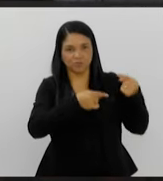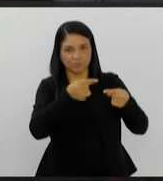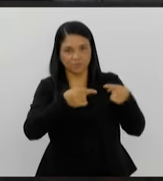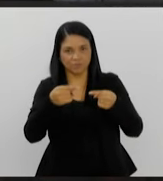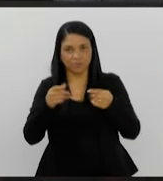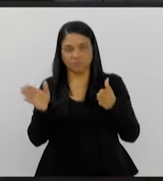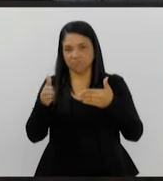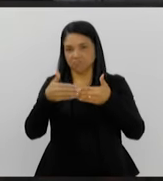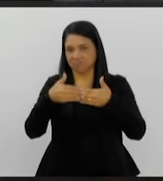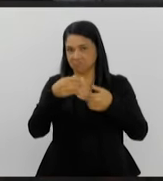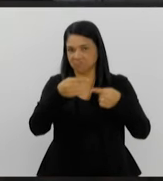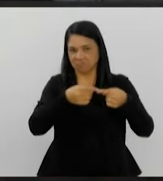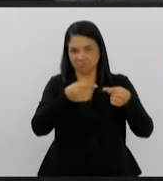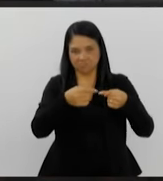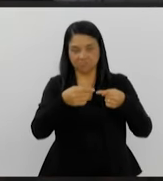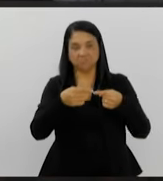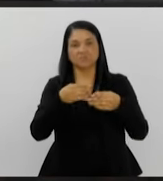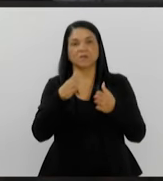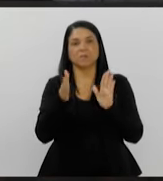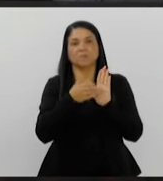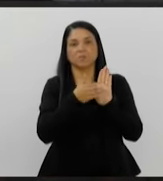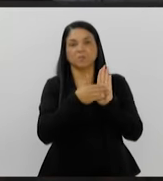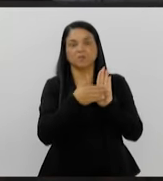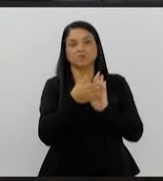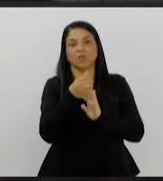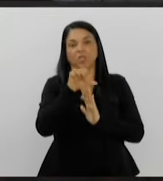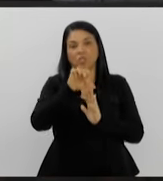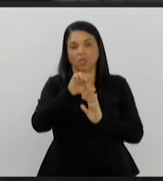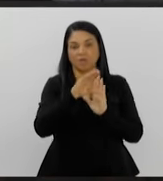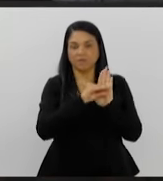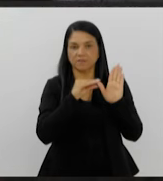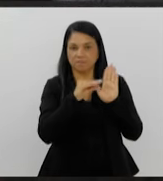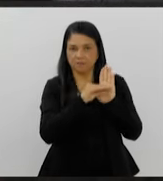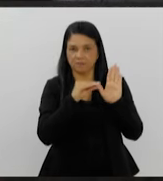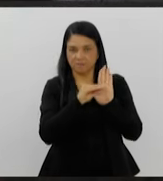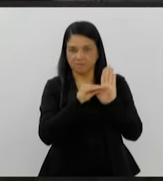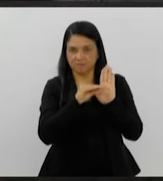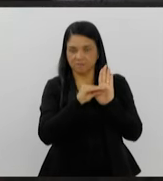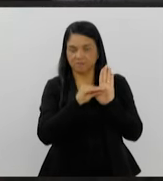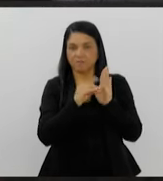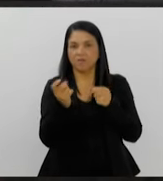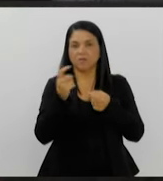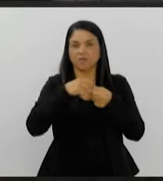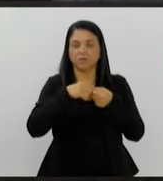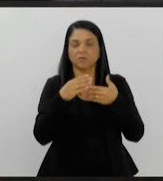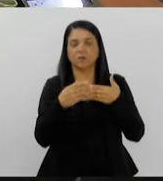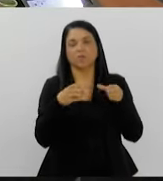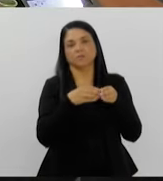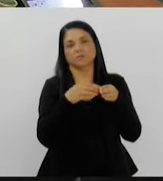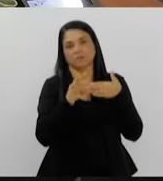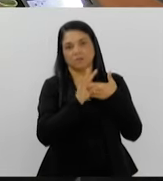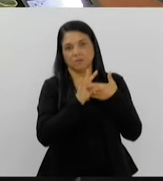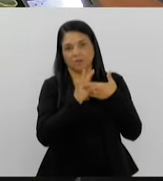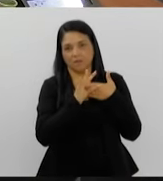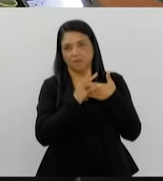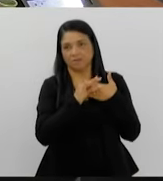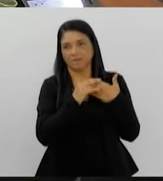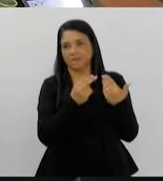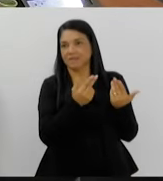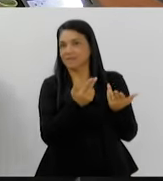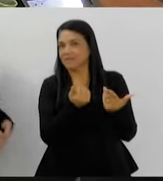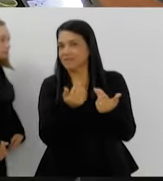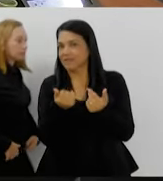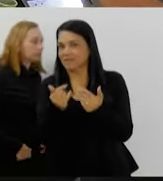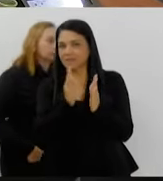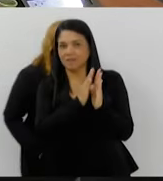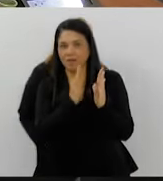Quem Queira discutir encerrada a discussão presente proposta recebeu nove emendas e retorna às comissões técnicas nada mais havendo a